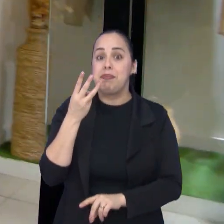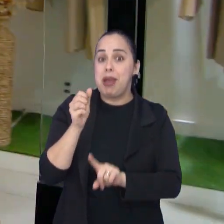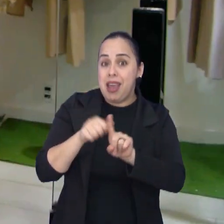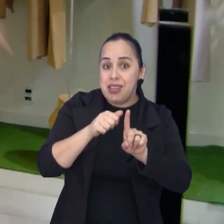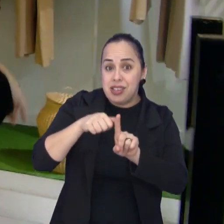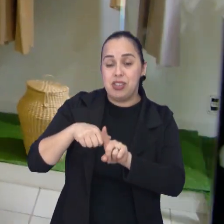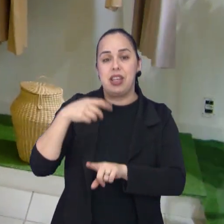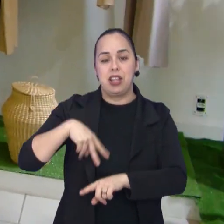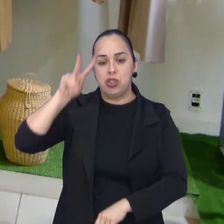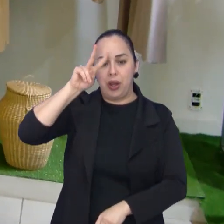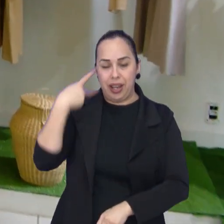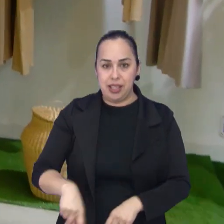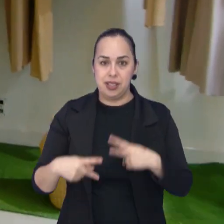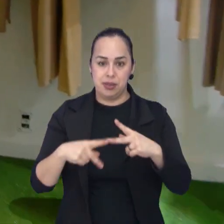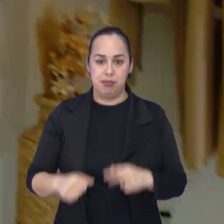aqui na cidade. Vamos lá?